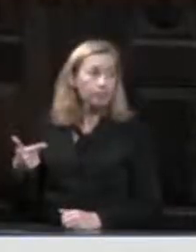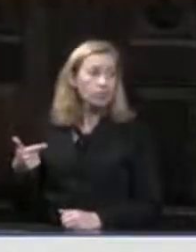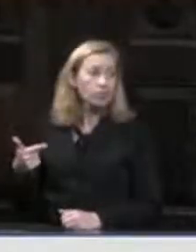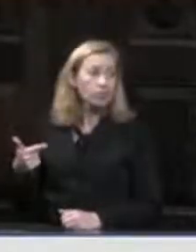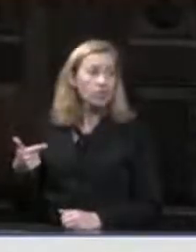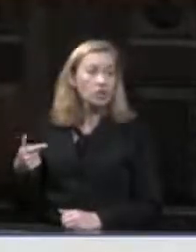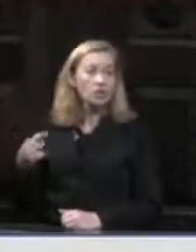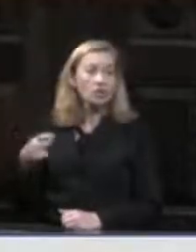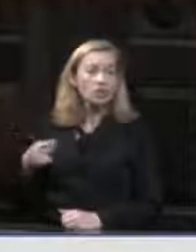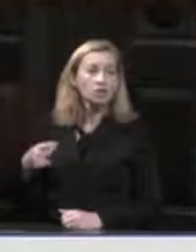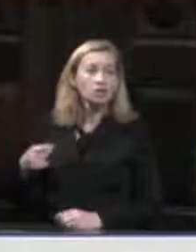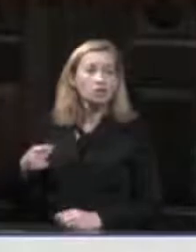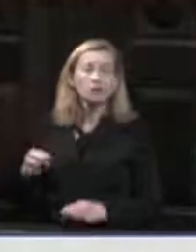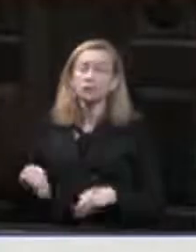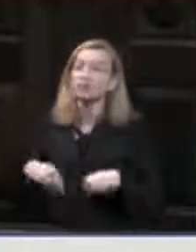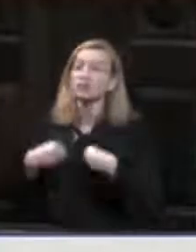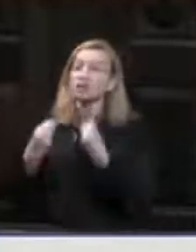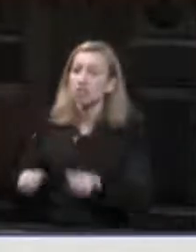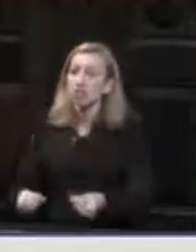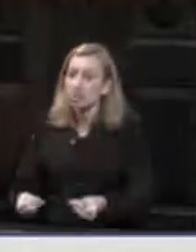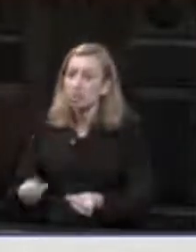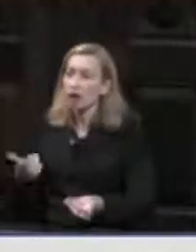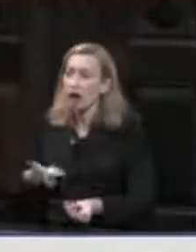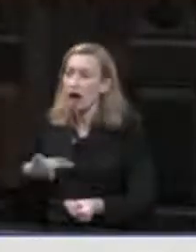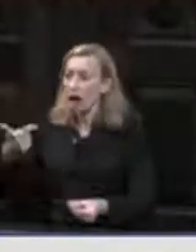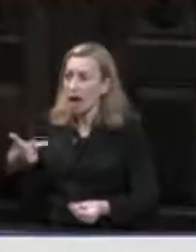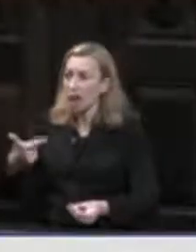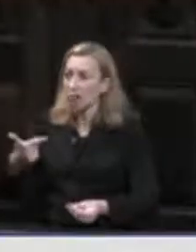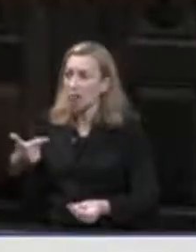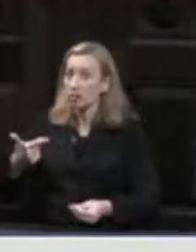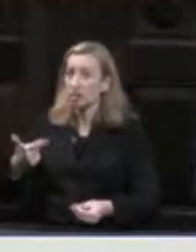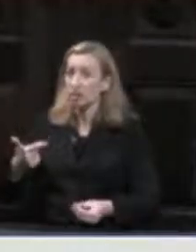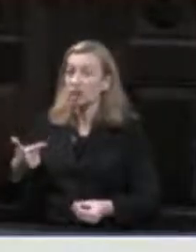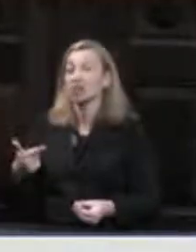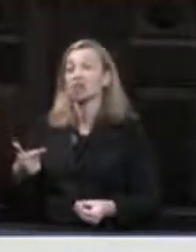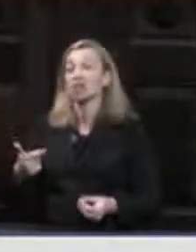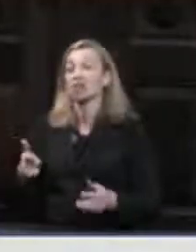autorizando o armamento que vai colocar em risco